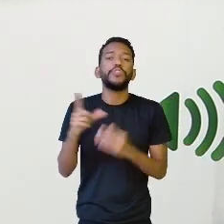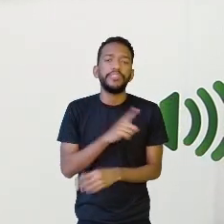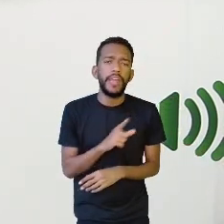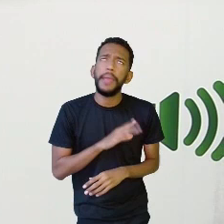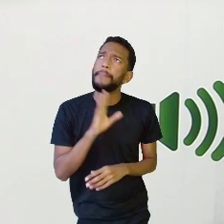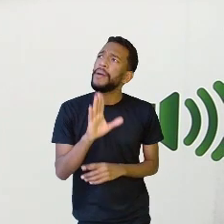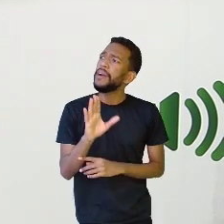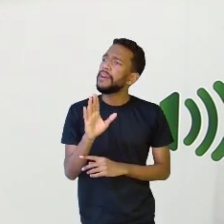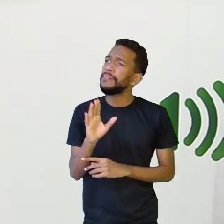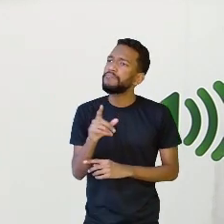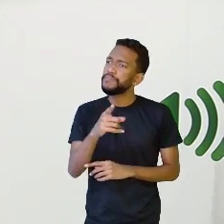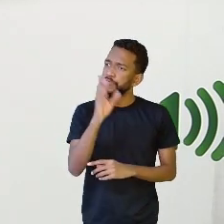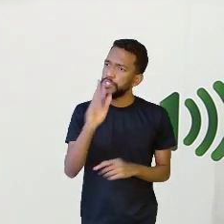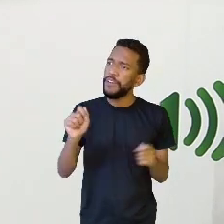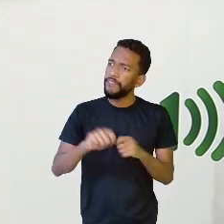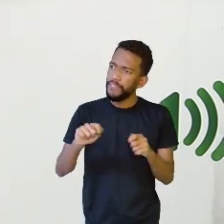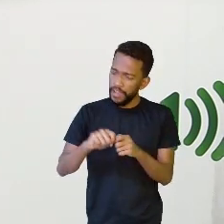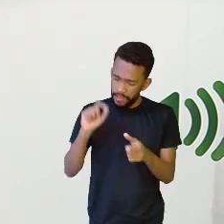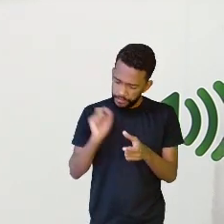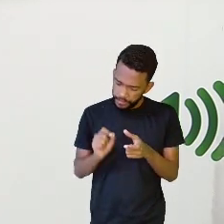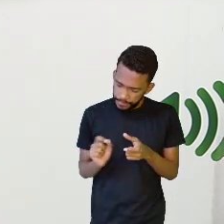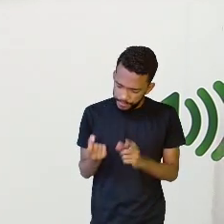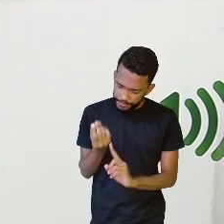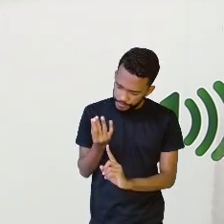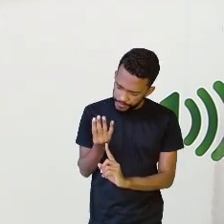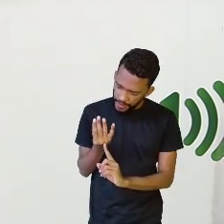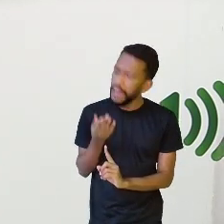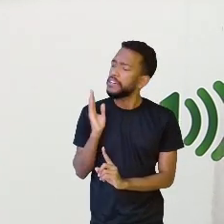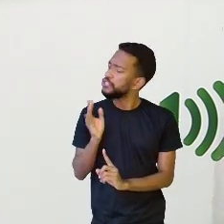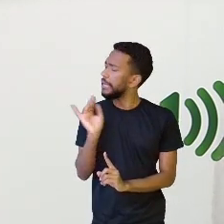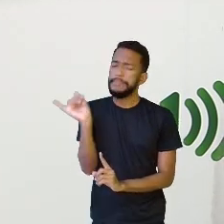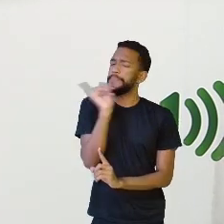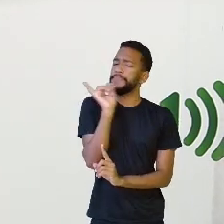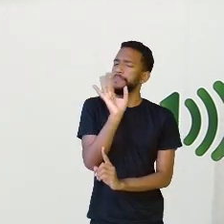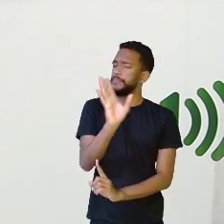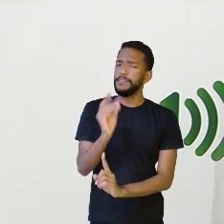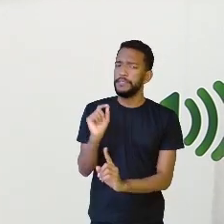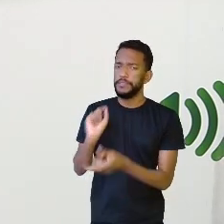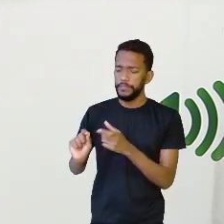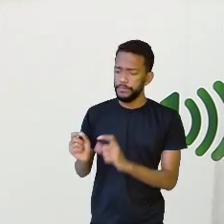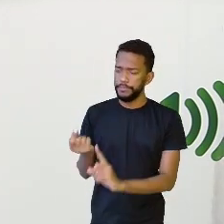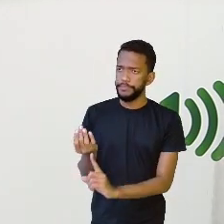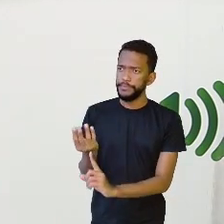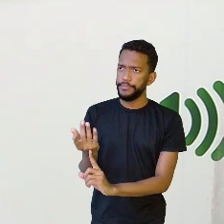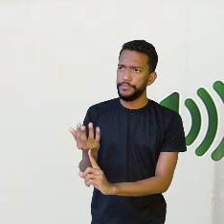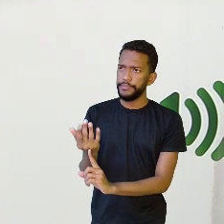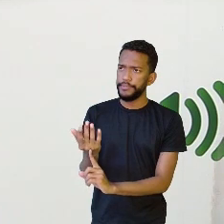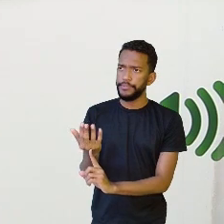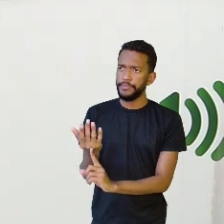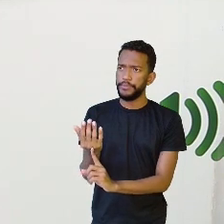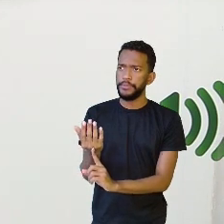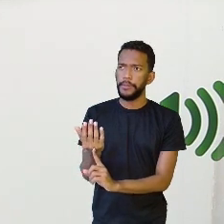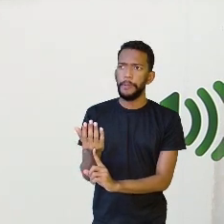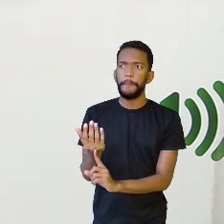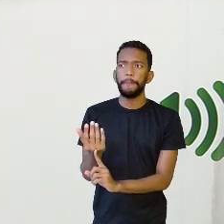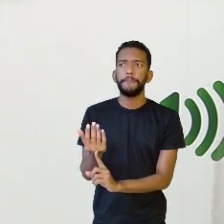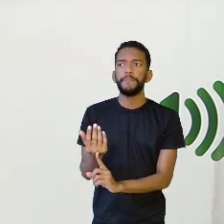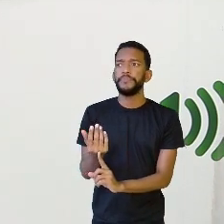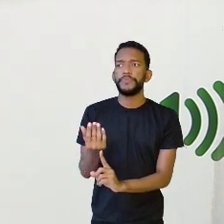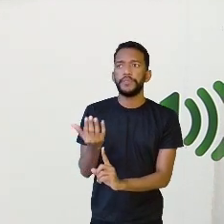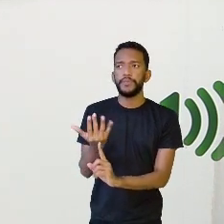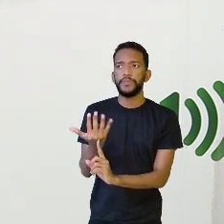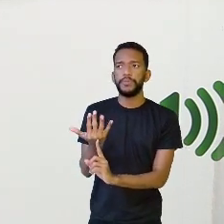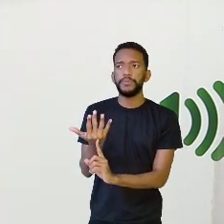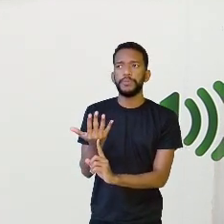professor, o senhor ligou ali, acendeu a vela, né? O senhor acendeu a vela, ligou um fósforo, né? Acendeu um fósforo e a